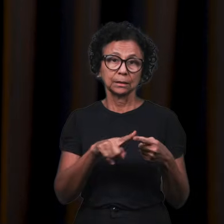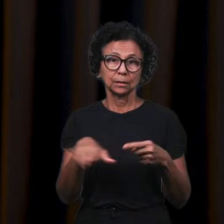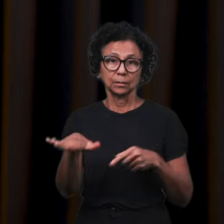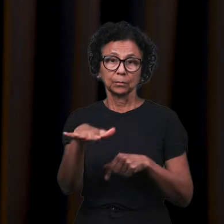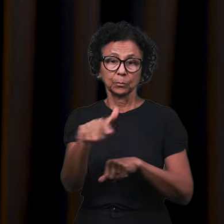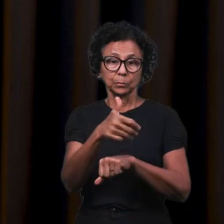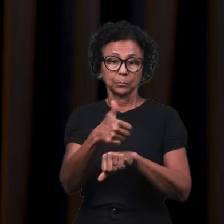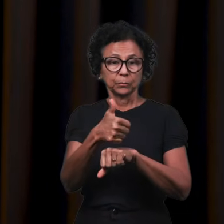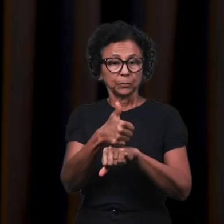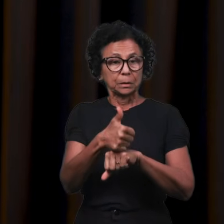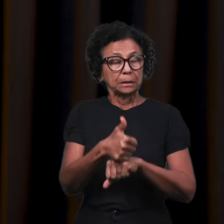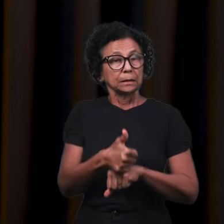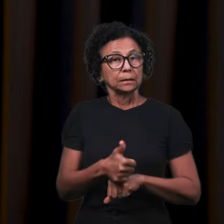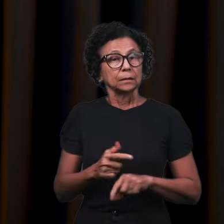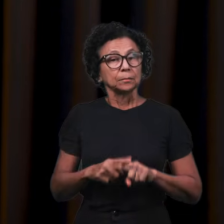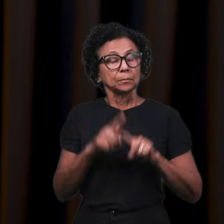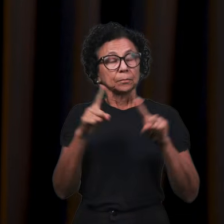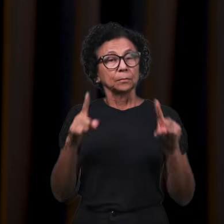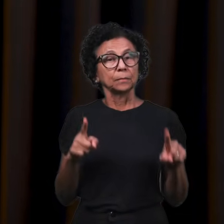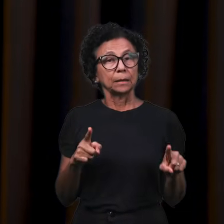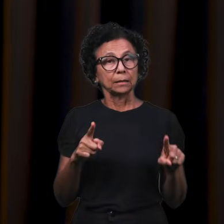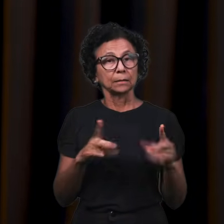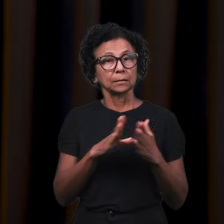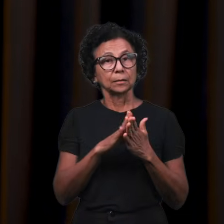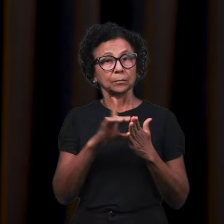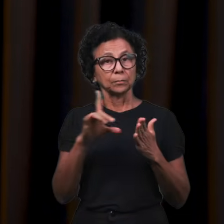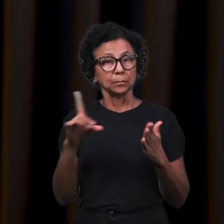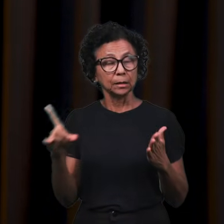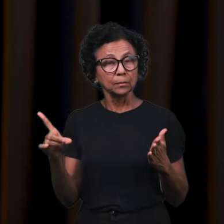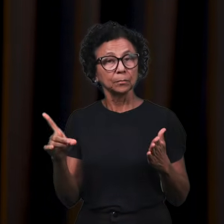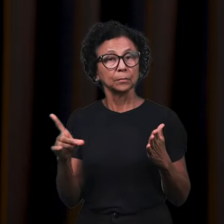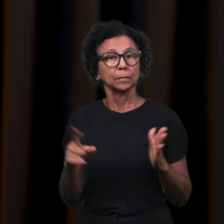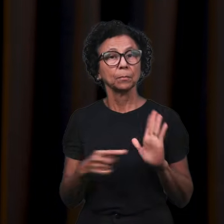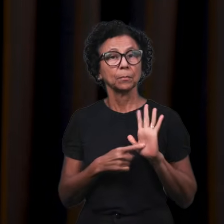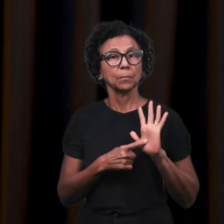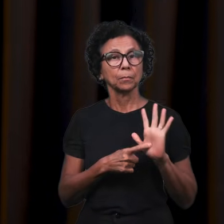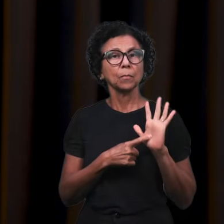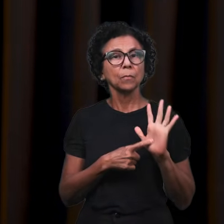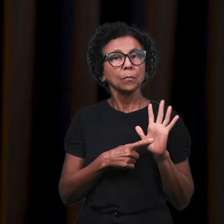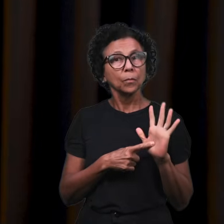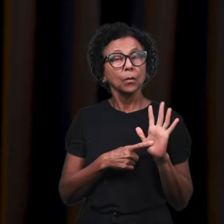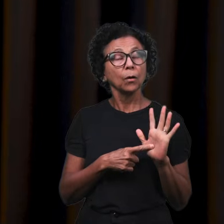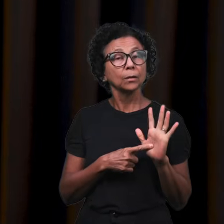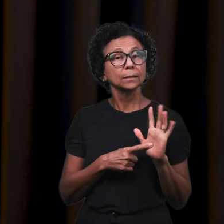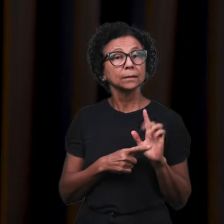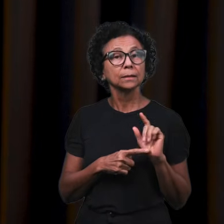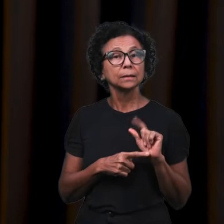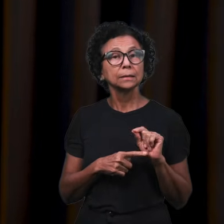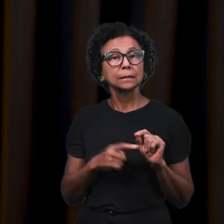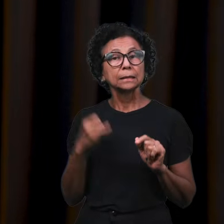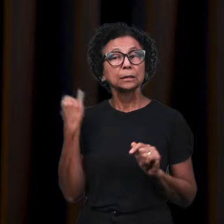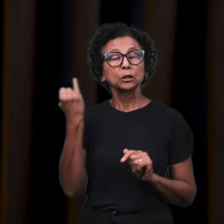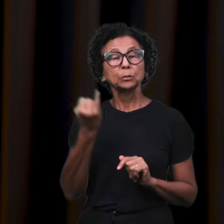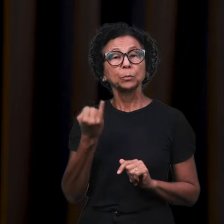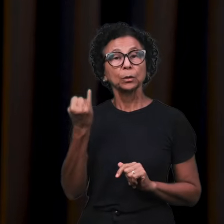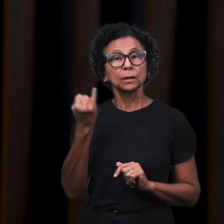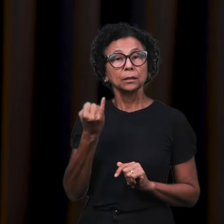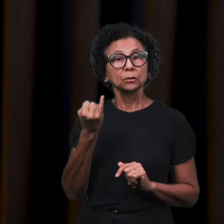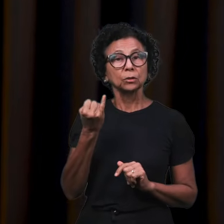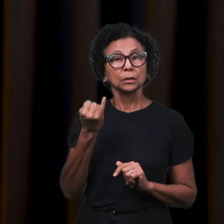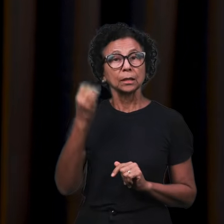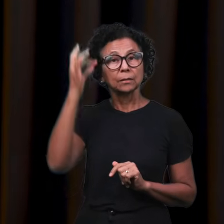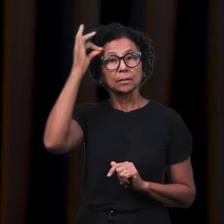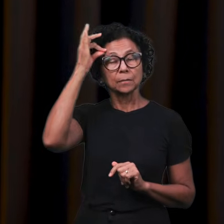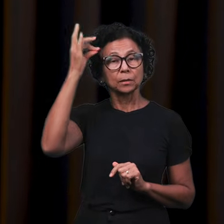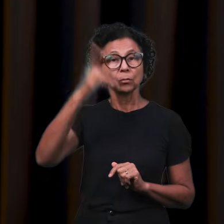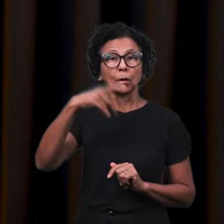profissional, mas nós observamos na própria palavra a importância de que o espiritual